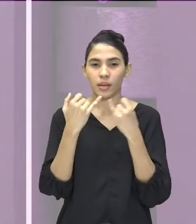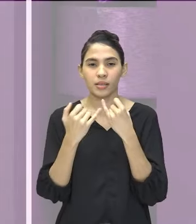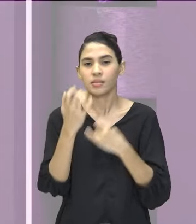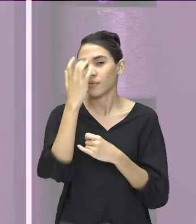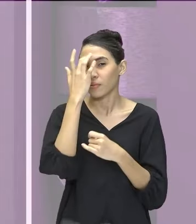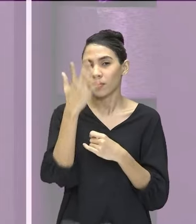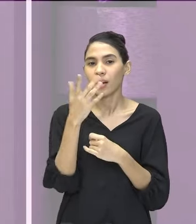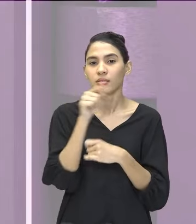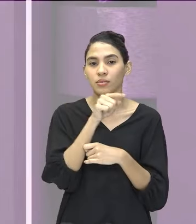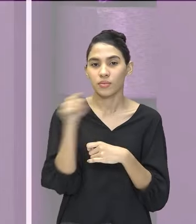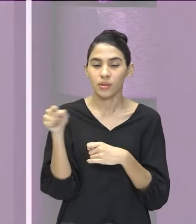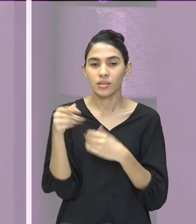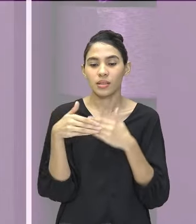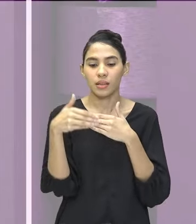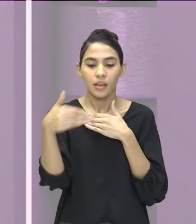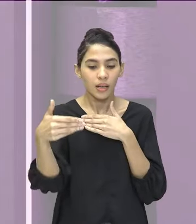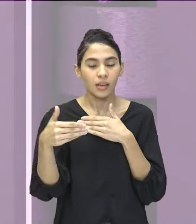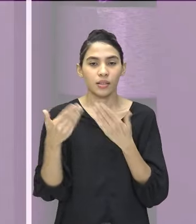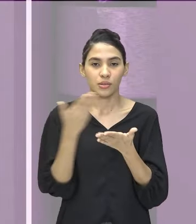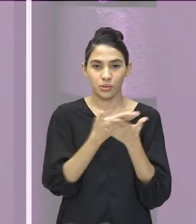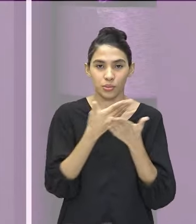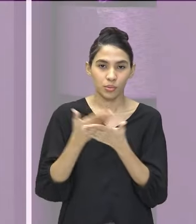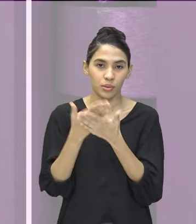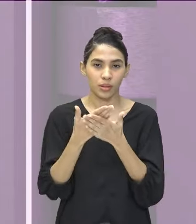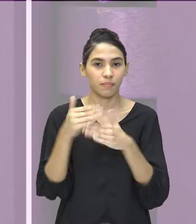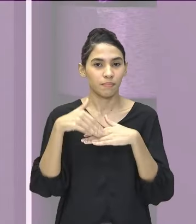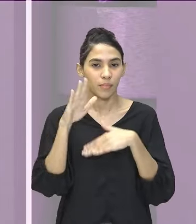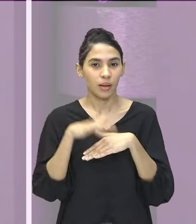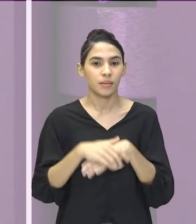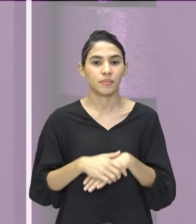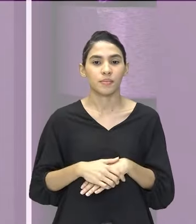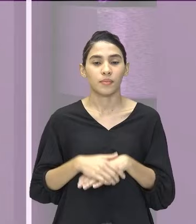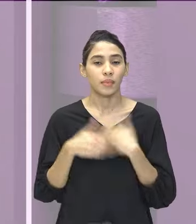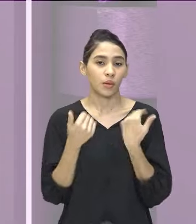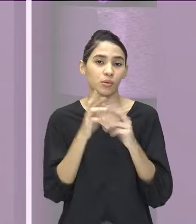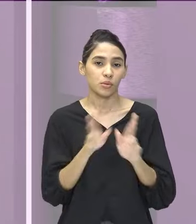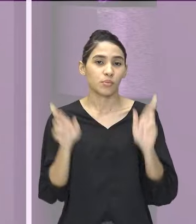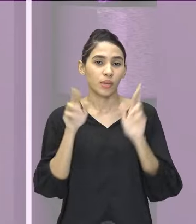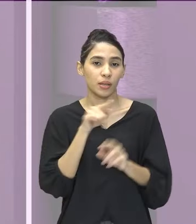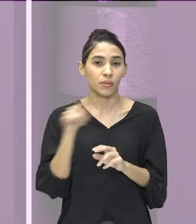fácil ali para frente aprofundar até mais o estudo. Então, eu espero que